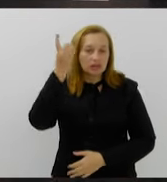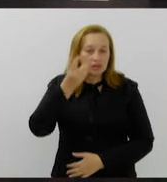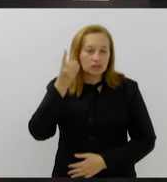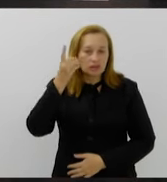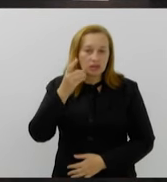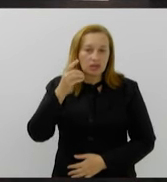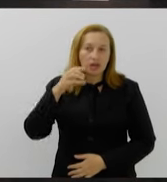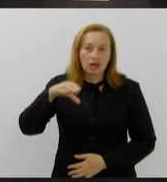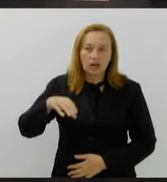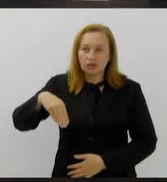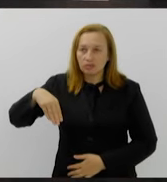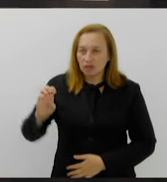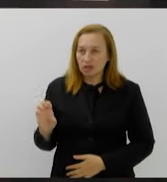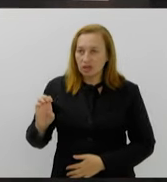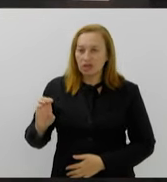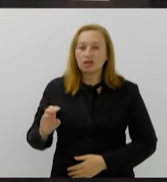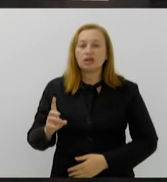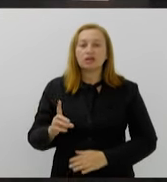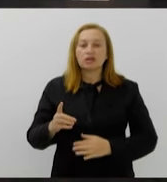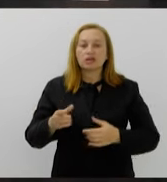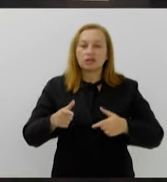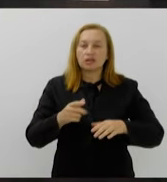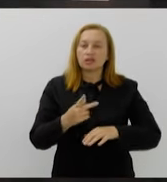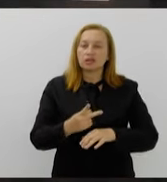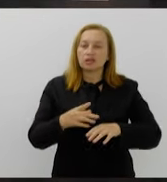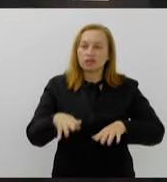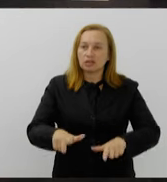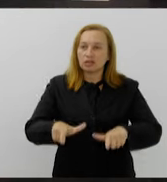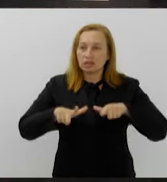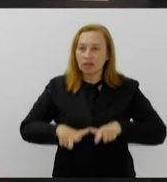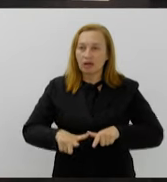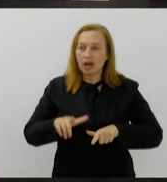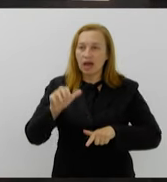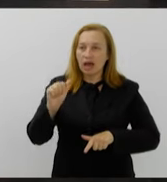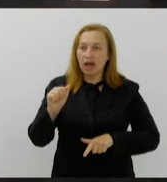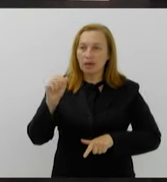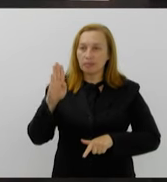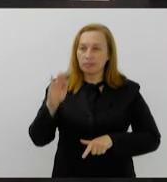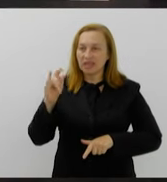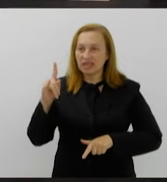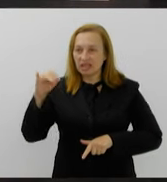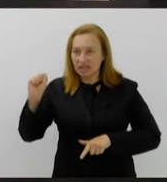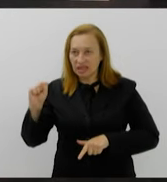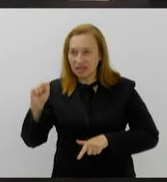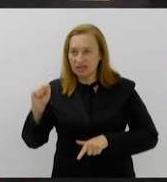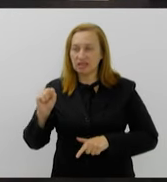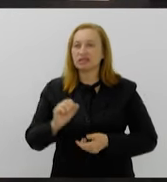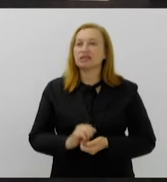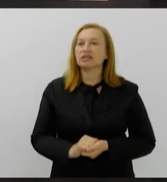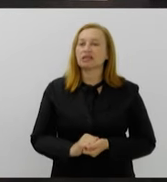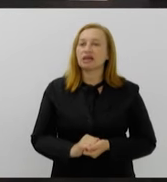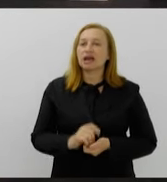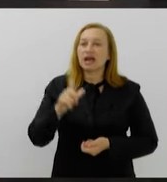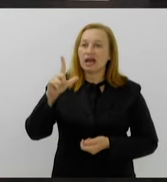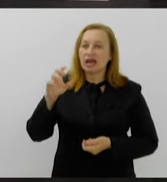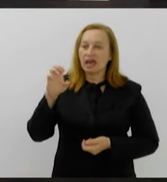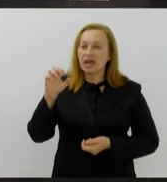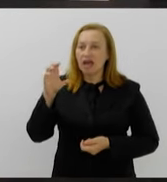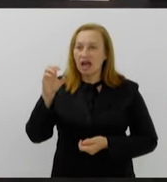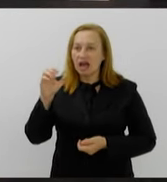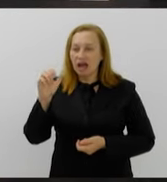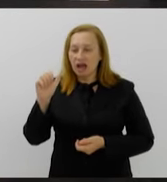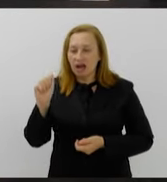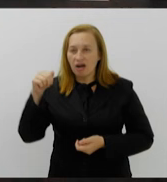Carlos minque que concede o diploma Abdias do Nascimento a campinho Leandro de Carvalho